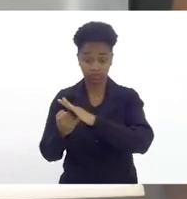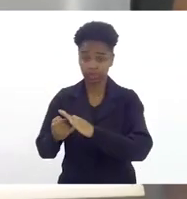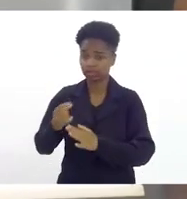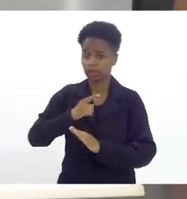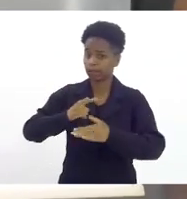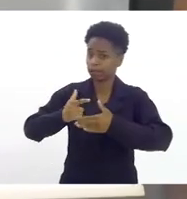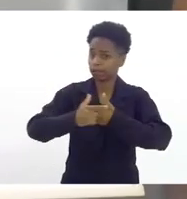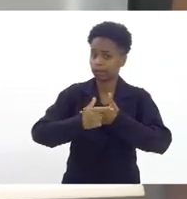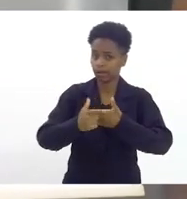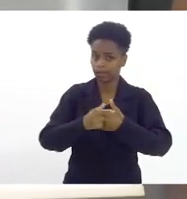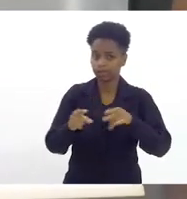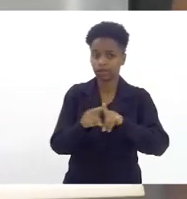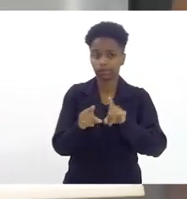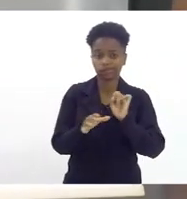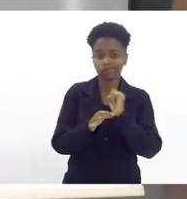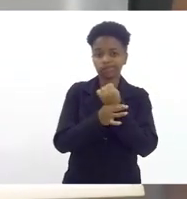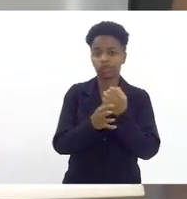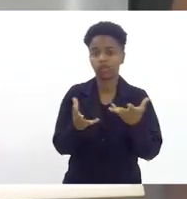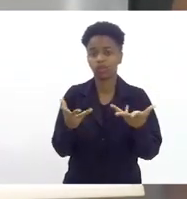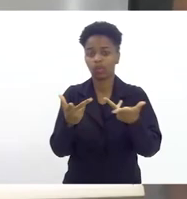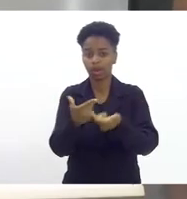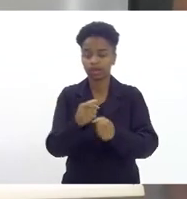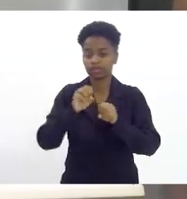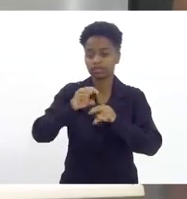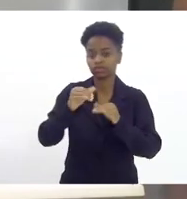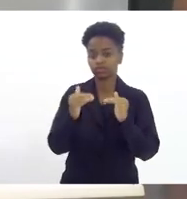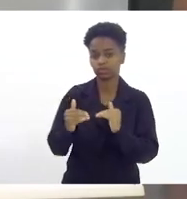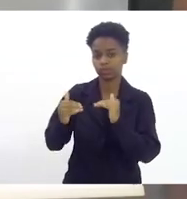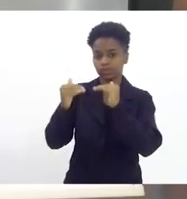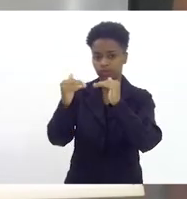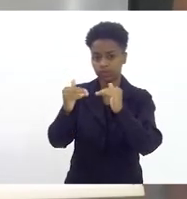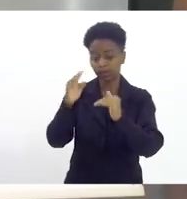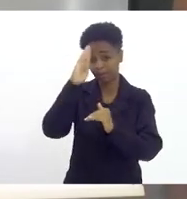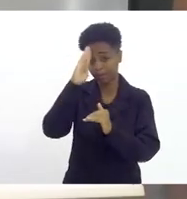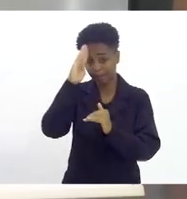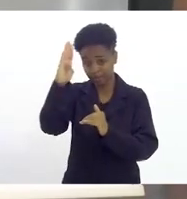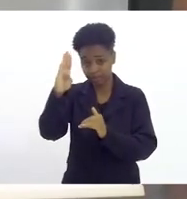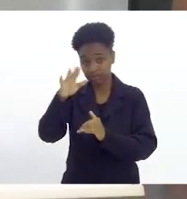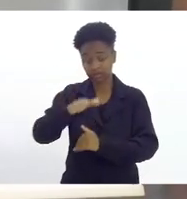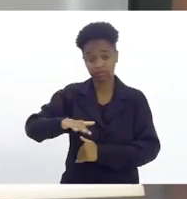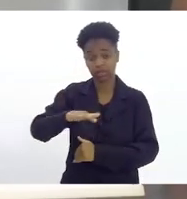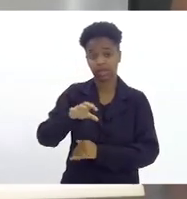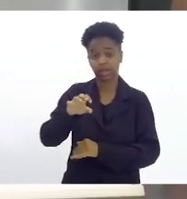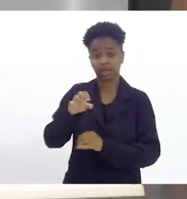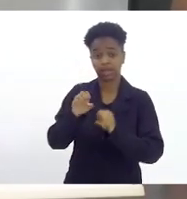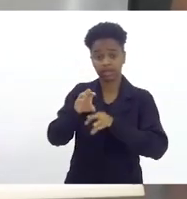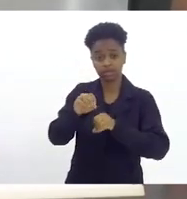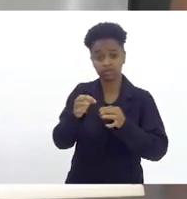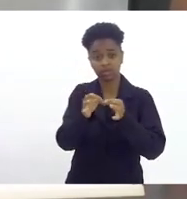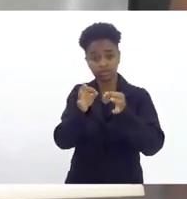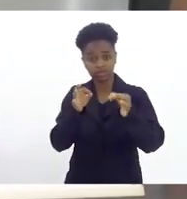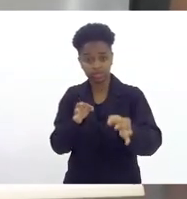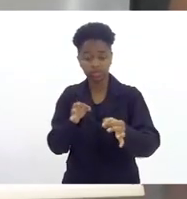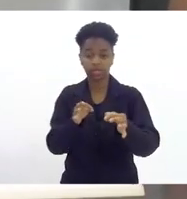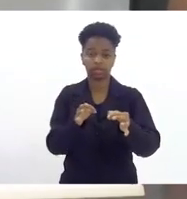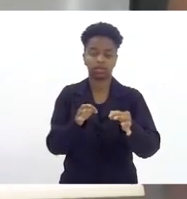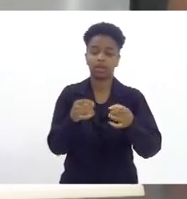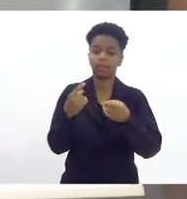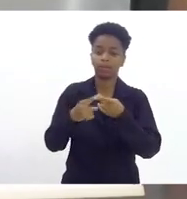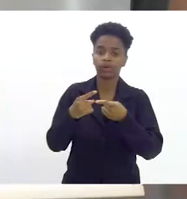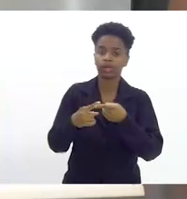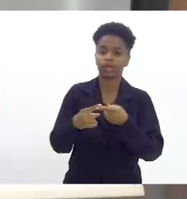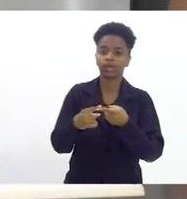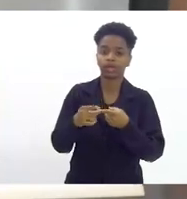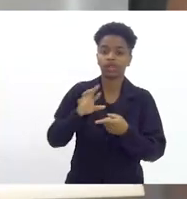é no sentido de garantir a qualidade desse ensino superior para que ele sobretudo na modalidade EAD nas formas híbridas para que ele não